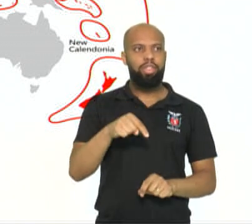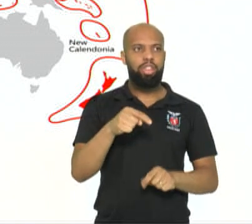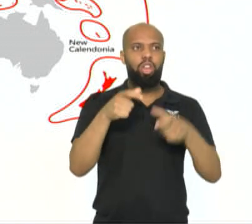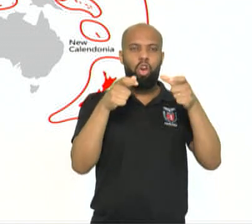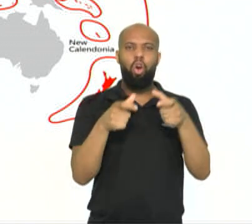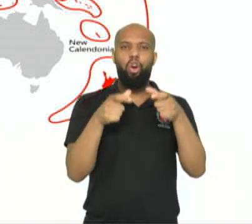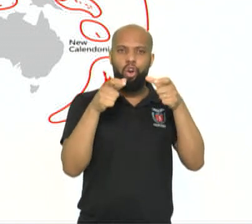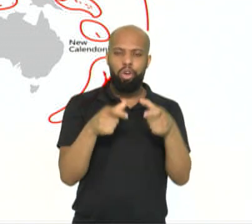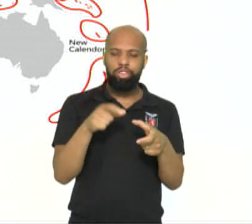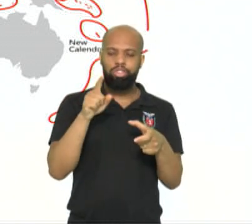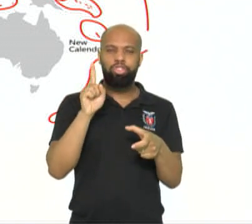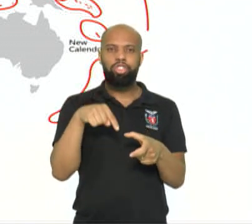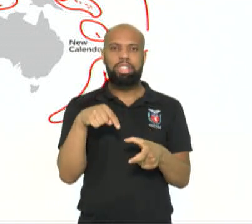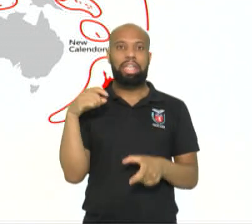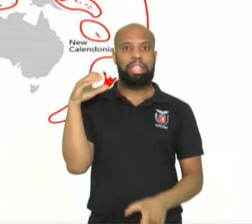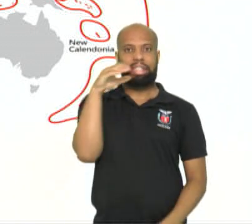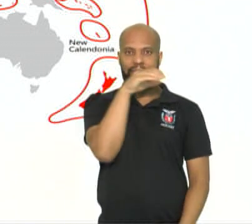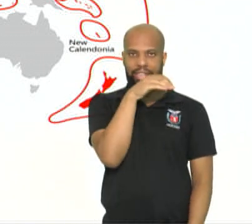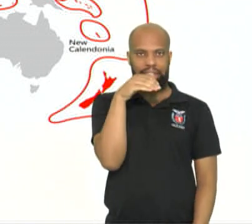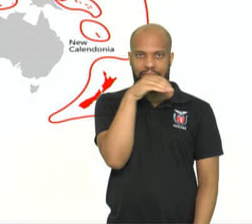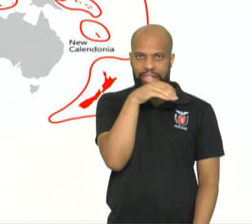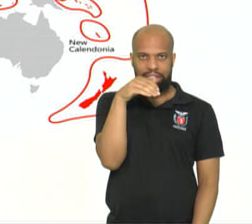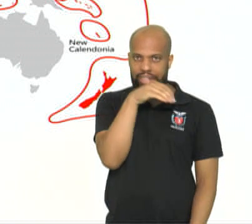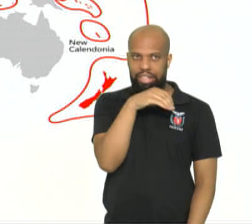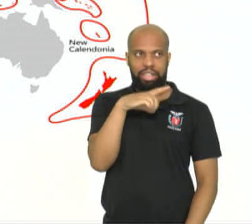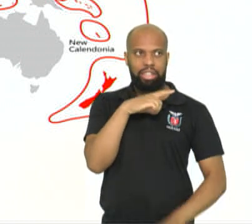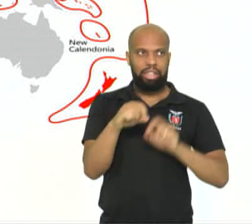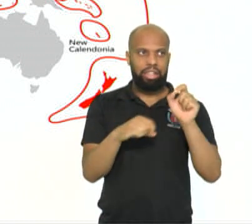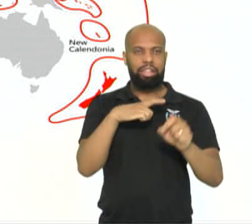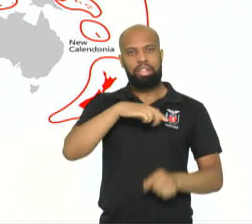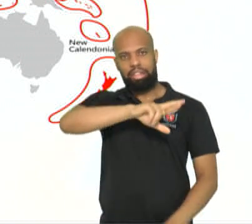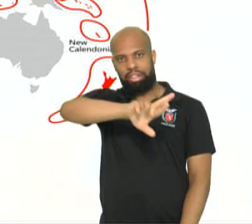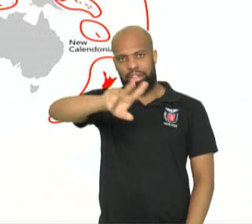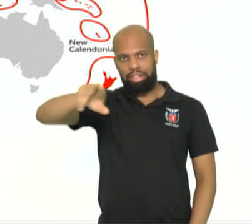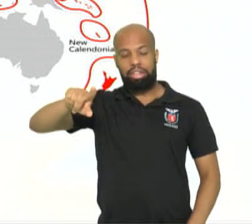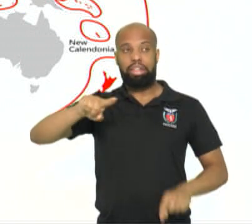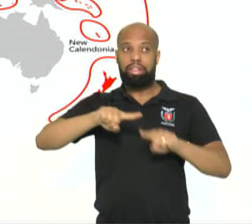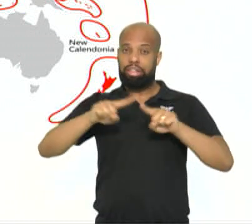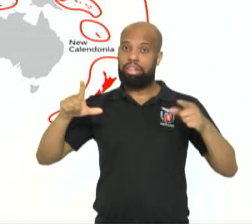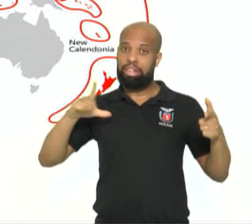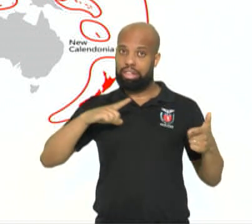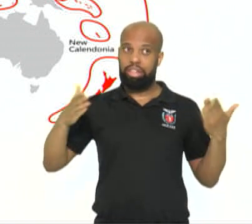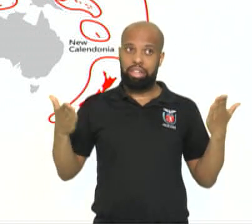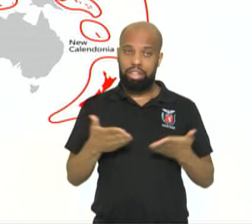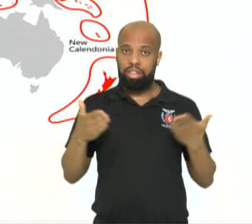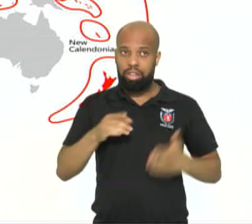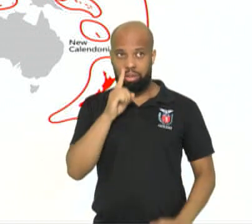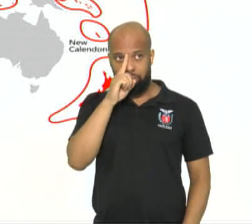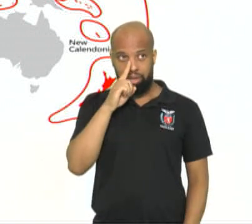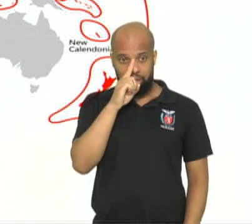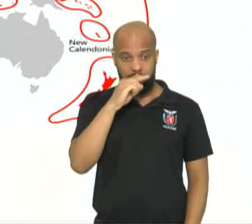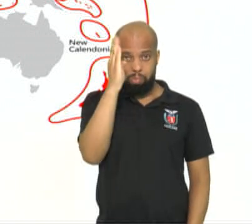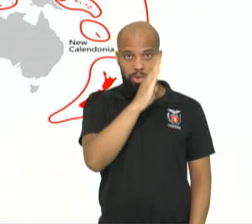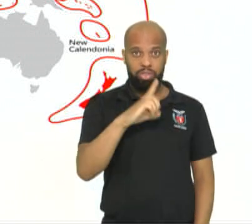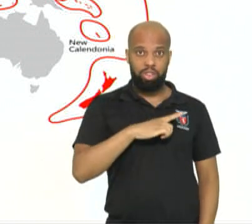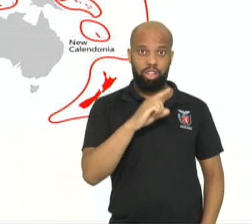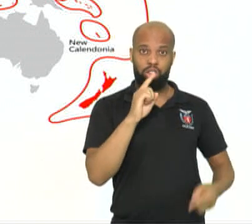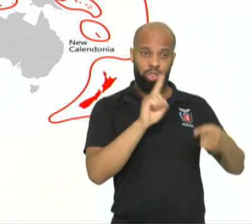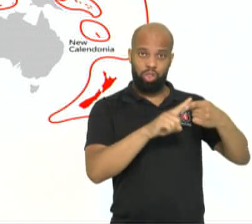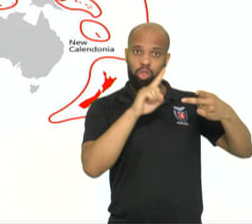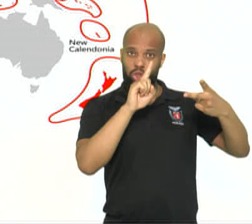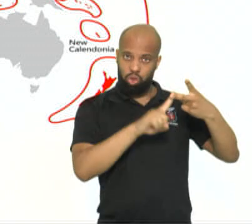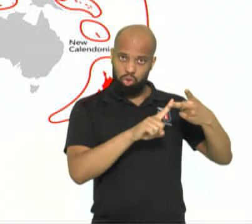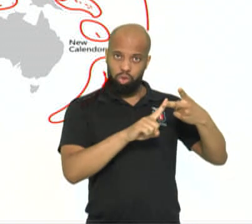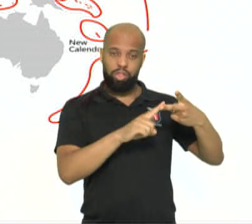gente já comentou nas aulas anteriores também, que são aquelas regiões com alta diversidade, mas que estão correndo riscos, né? Brasil tem dois, o Cerrado e